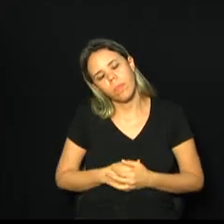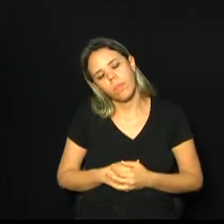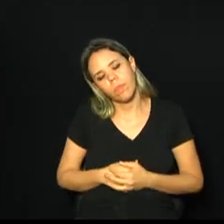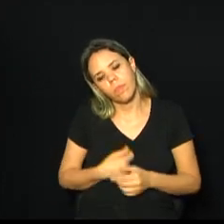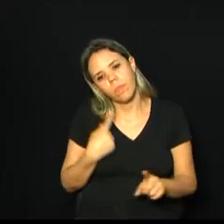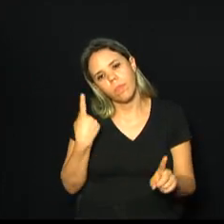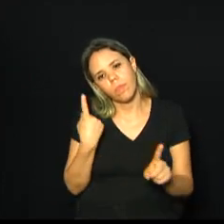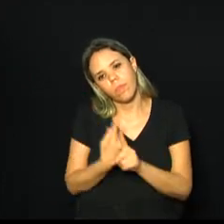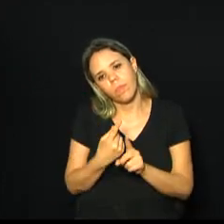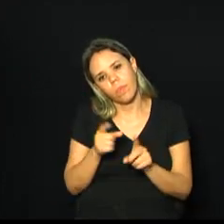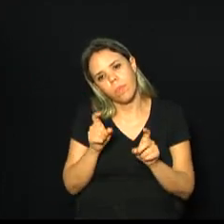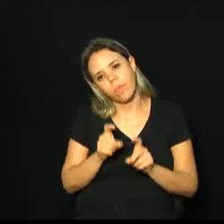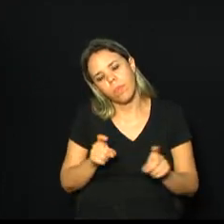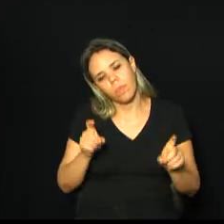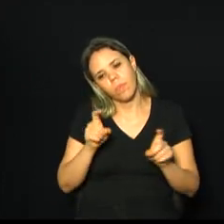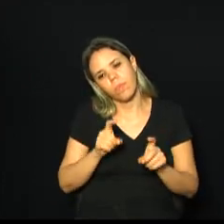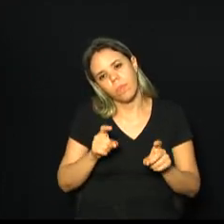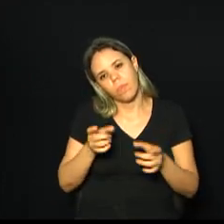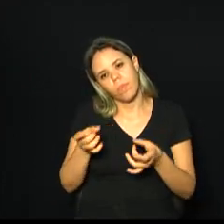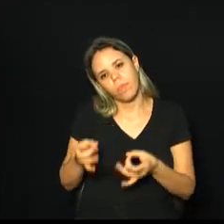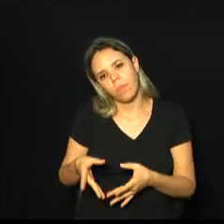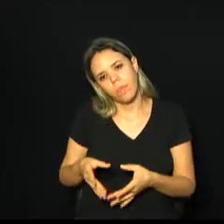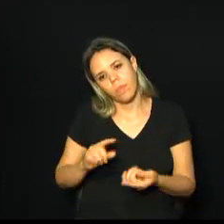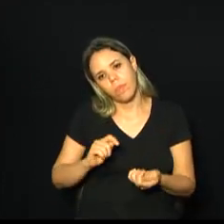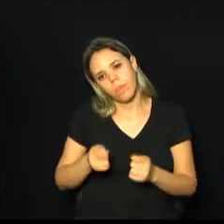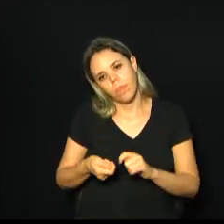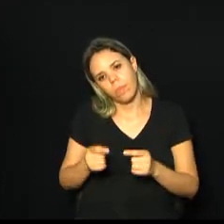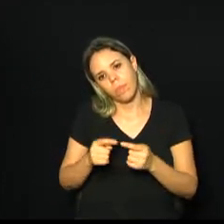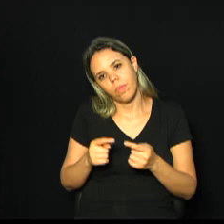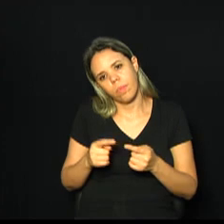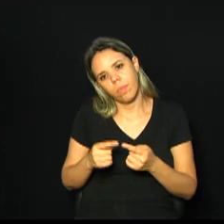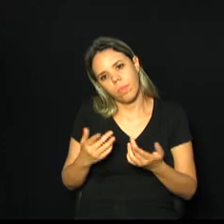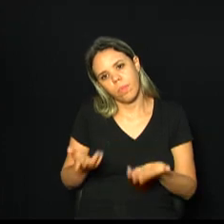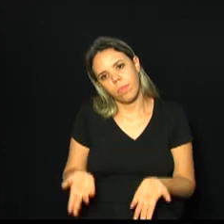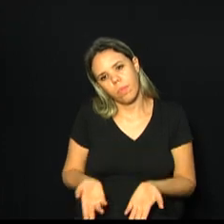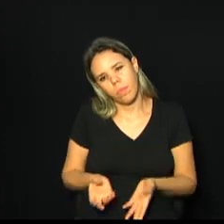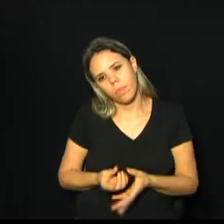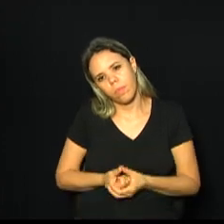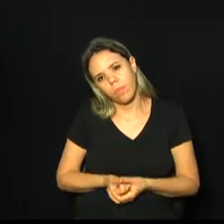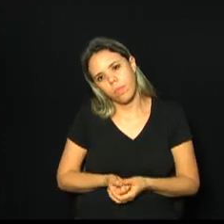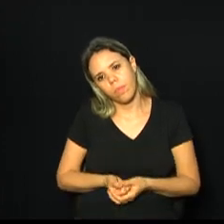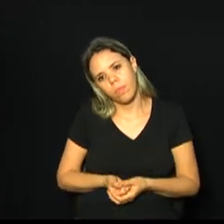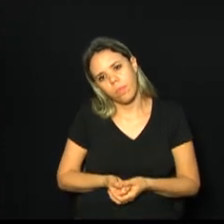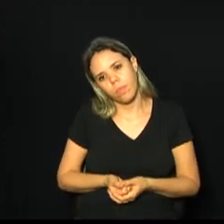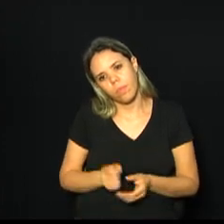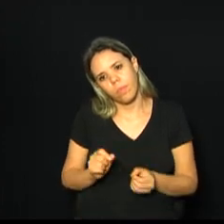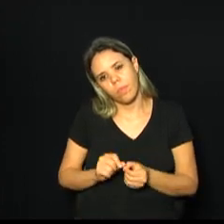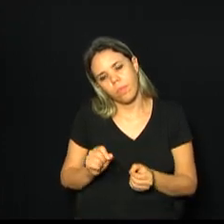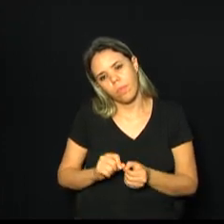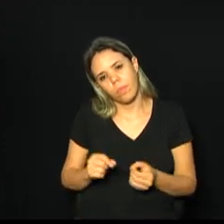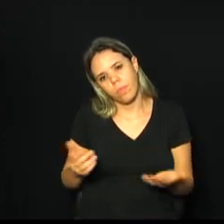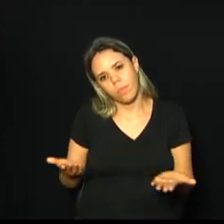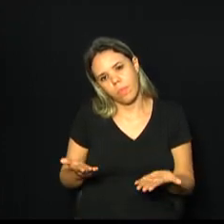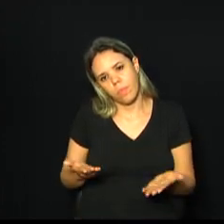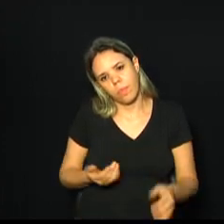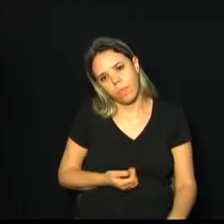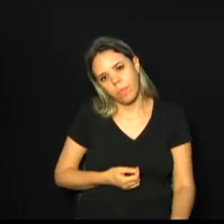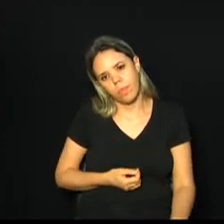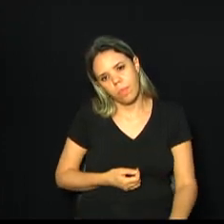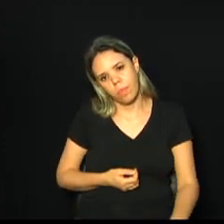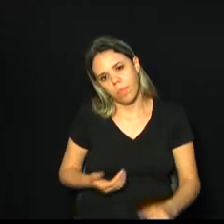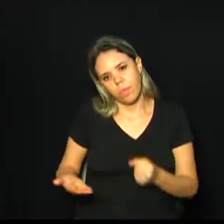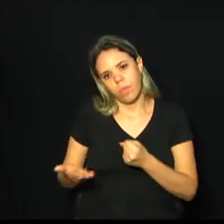encontrar informação para descartar da forma adequada. Até para descartar, isso tem que ser feito agora, baseado